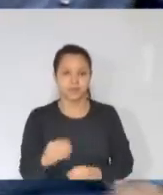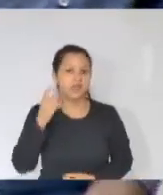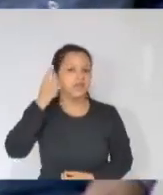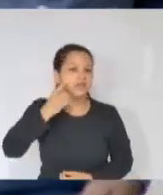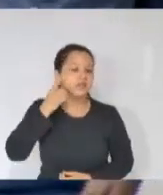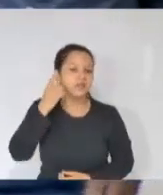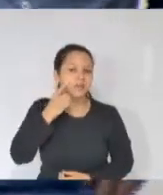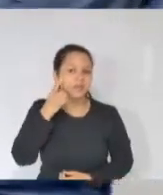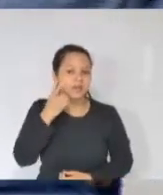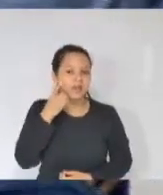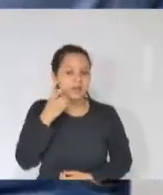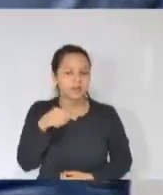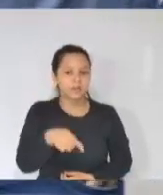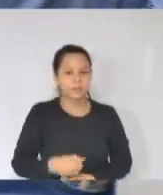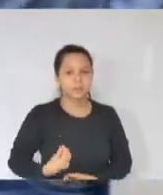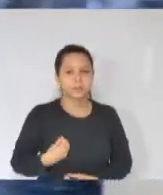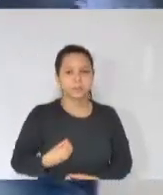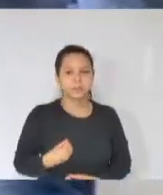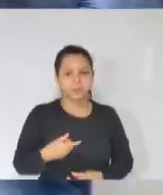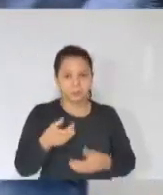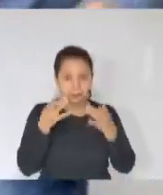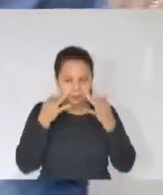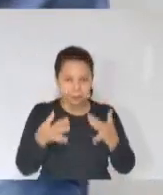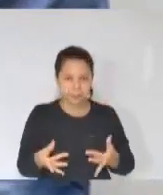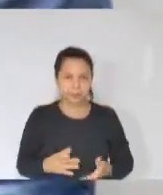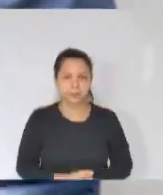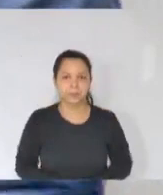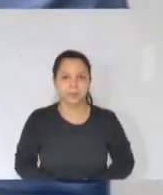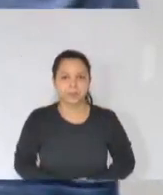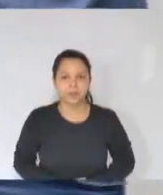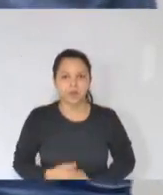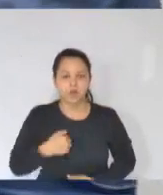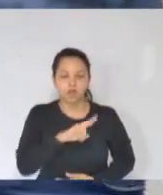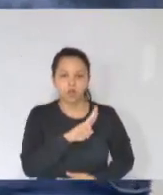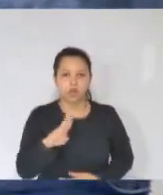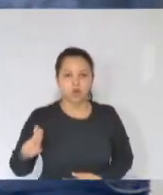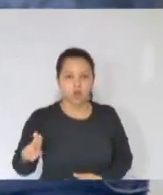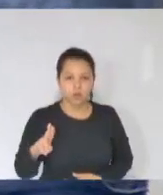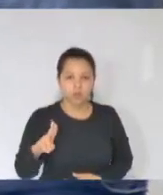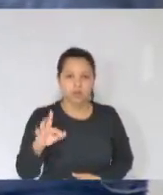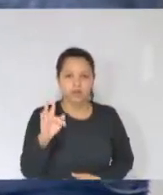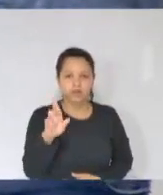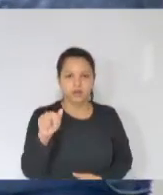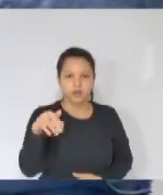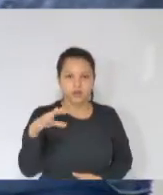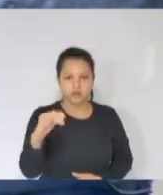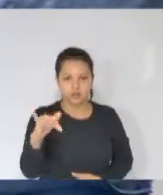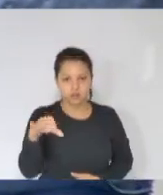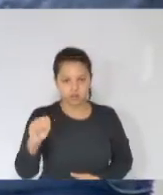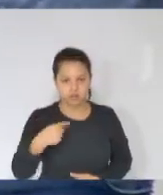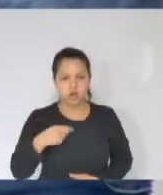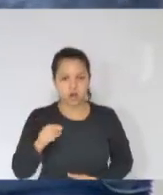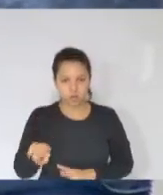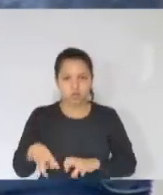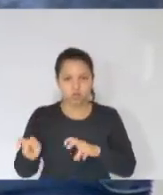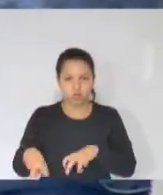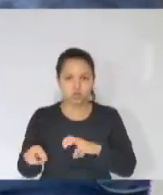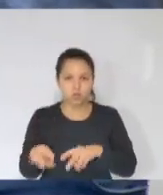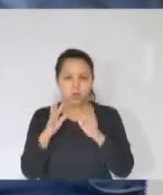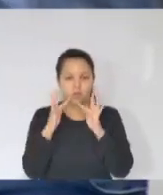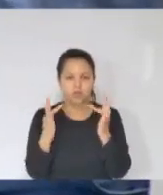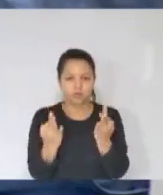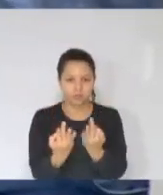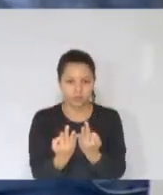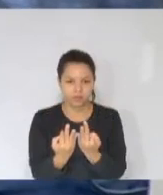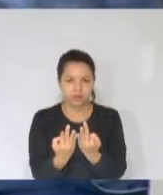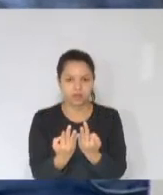aqui presente. Meu nome é Francisco Jeremias, agricultor familiar